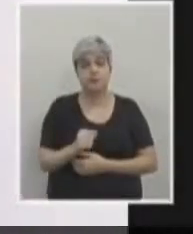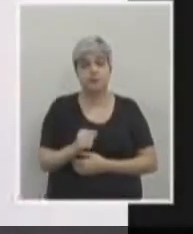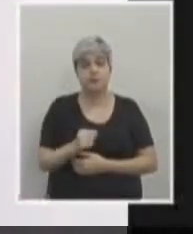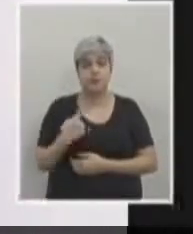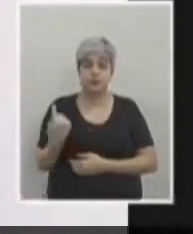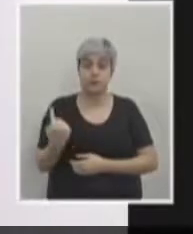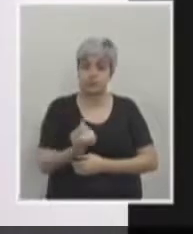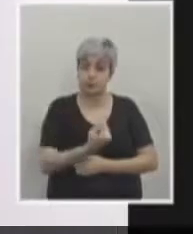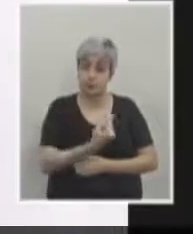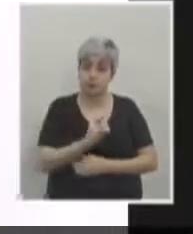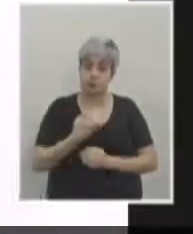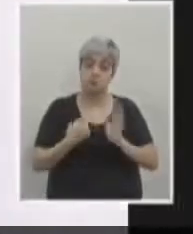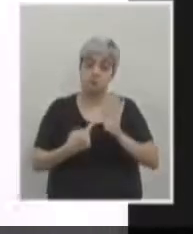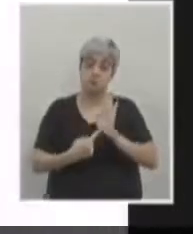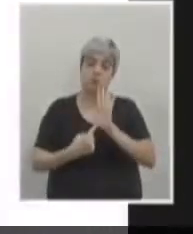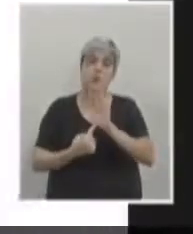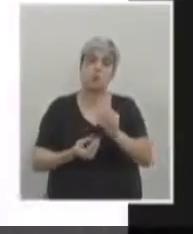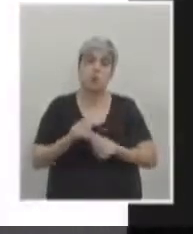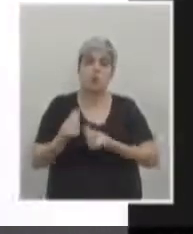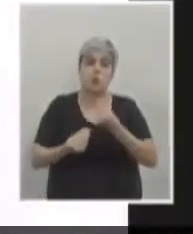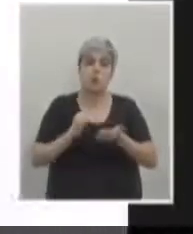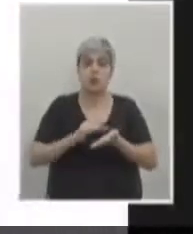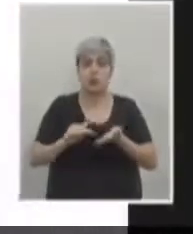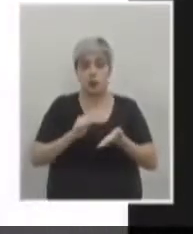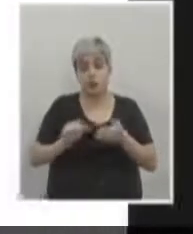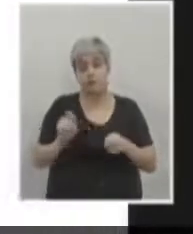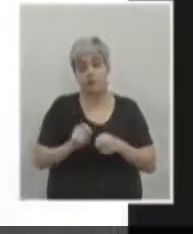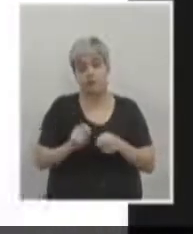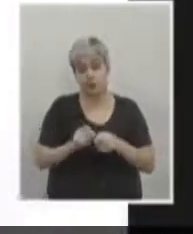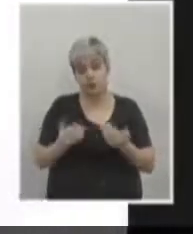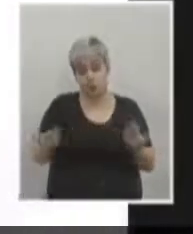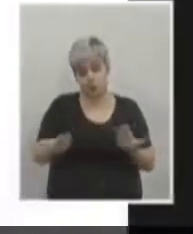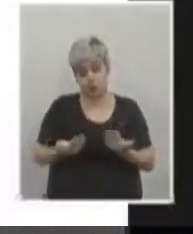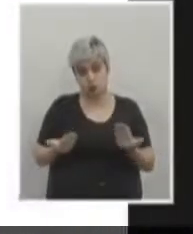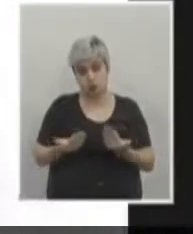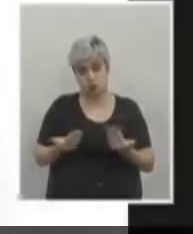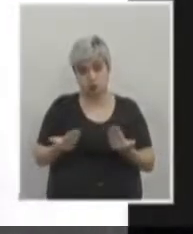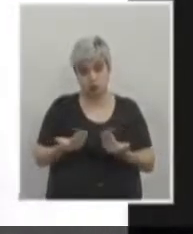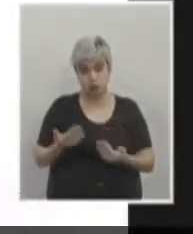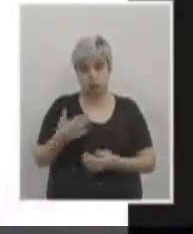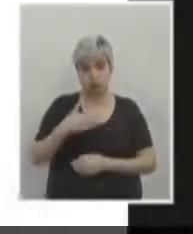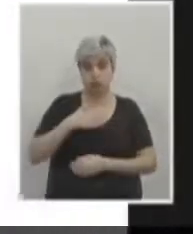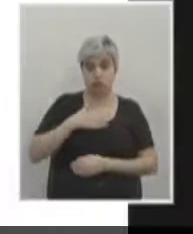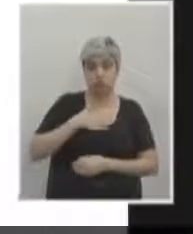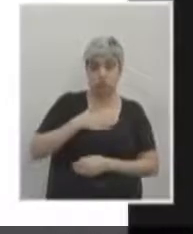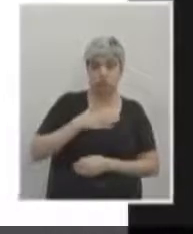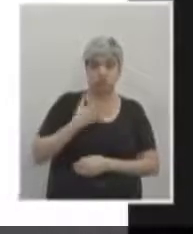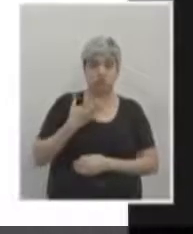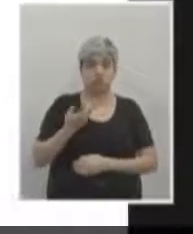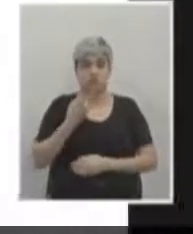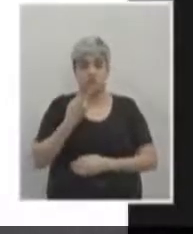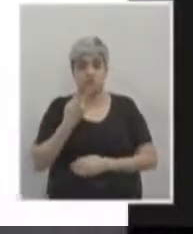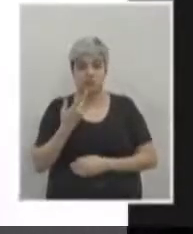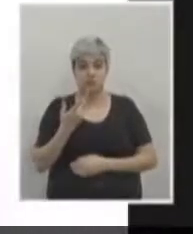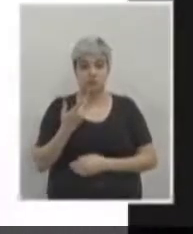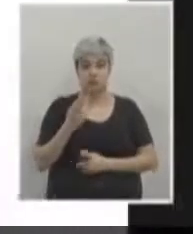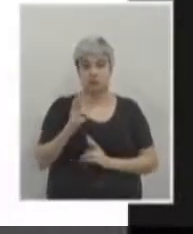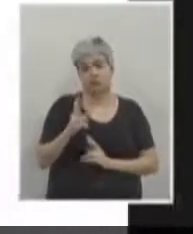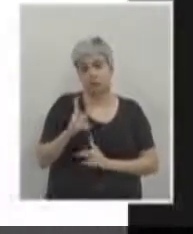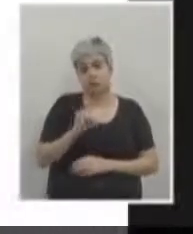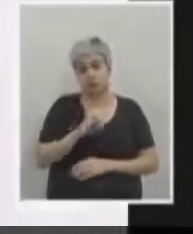posicionou para vocês a atuação da Secretaria hoje. Eu não estou falando nada de um diferencial, alguma coisa. Se tiver